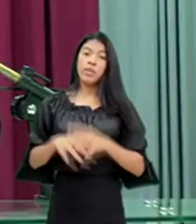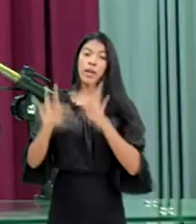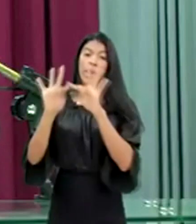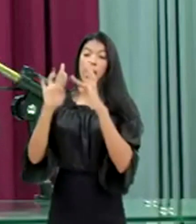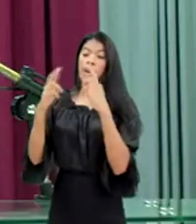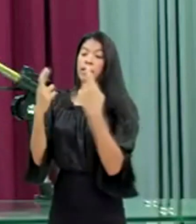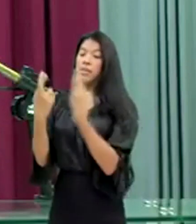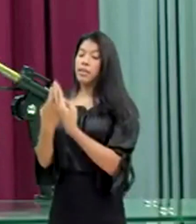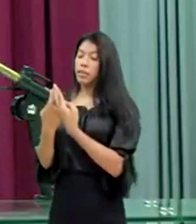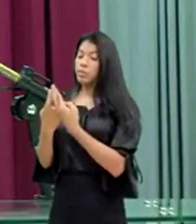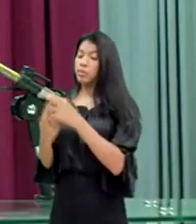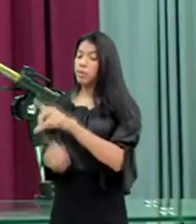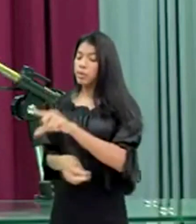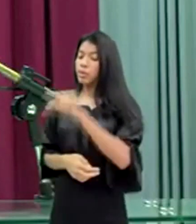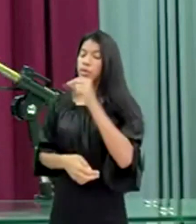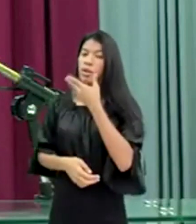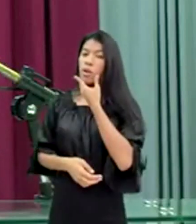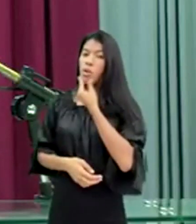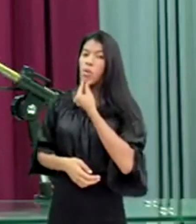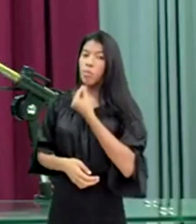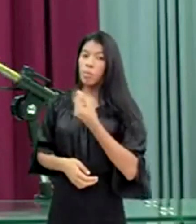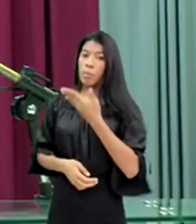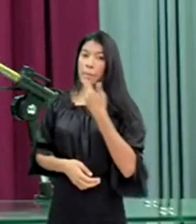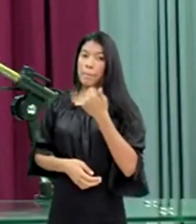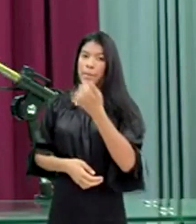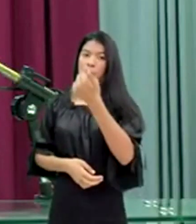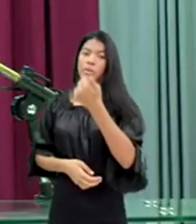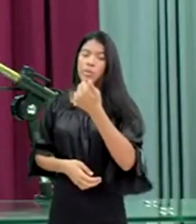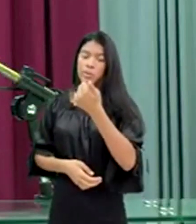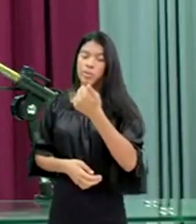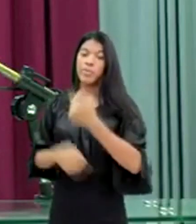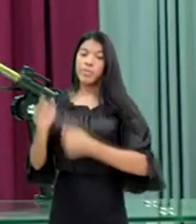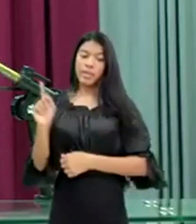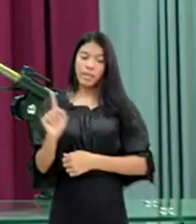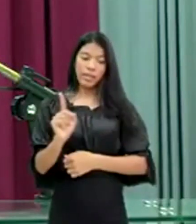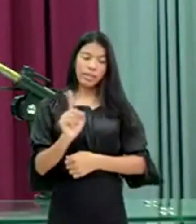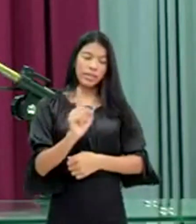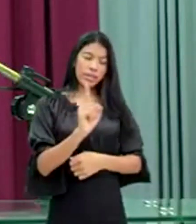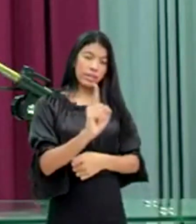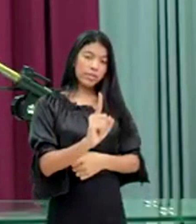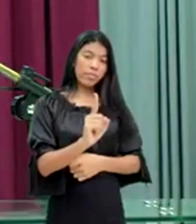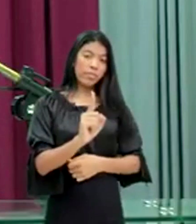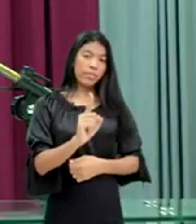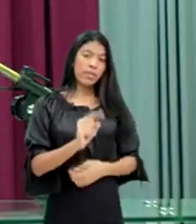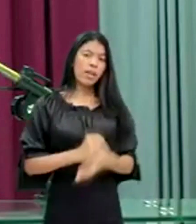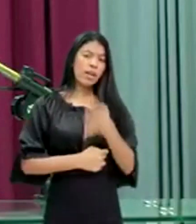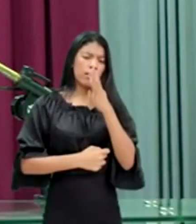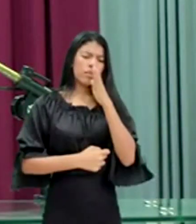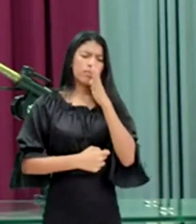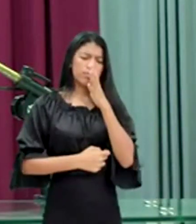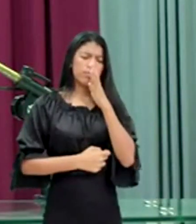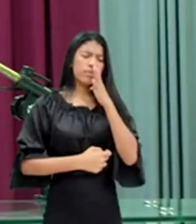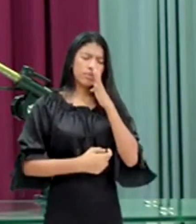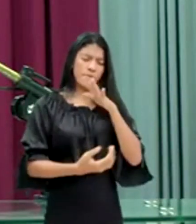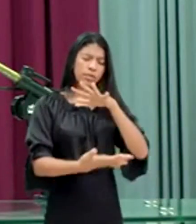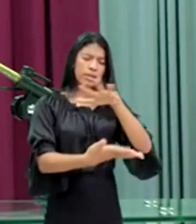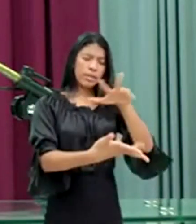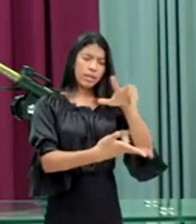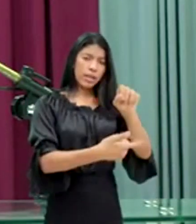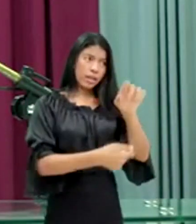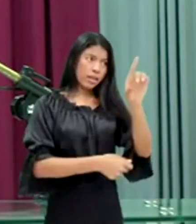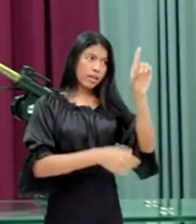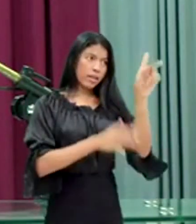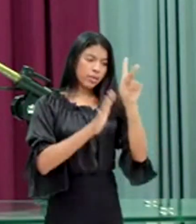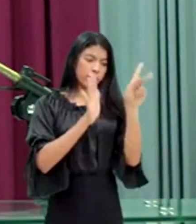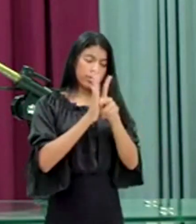tribo para ir ver a terra que Deus havia prometido. Não